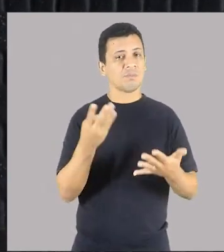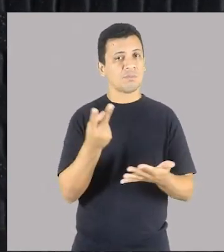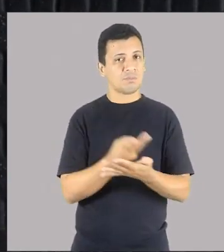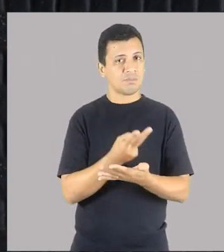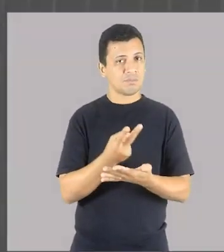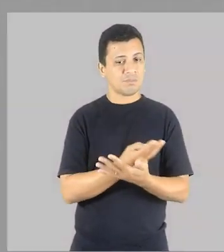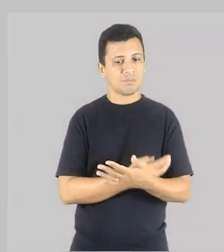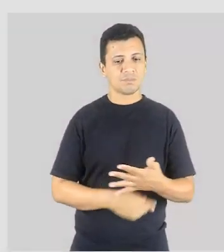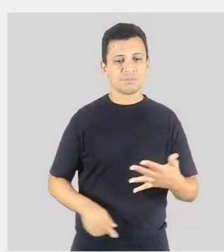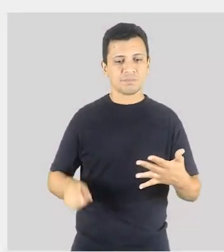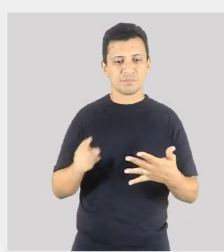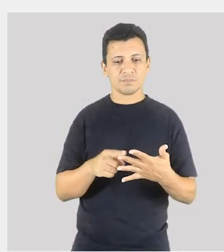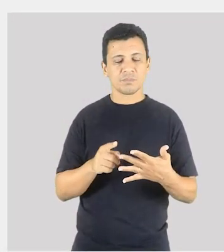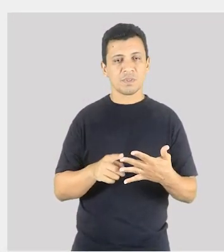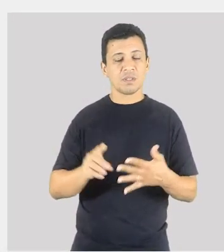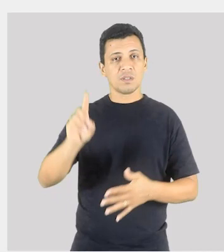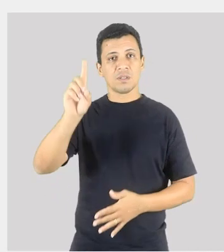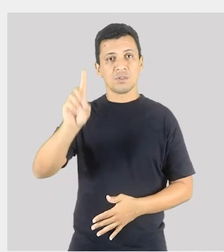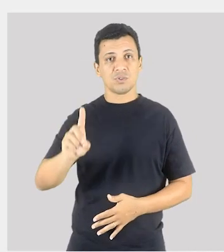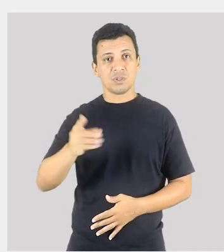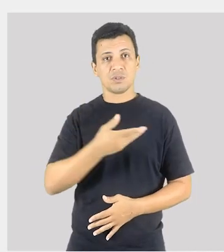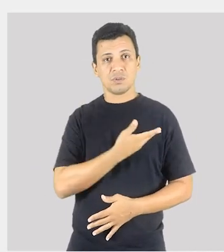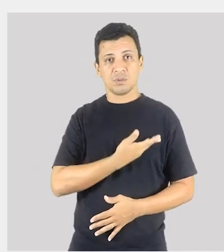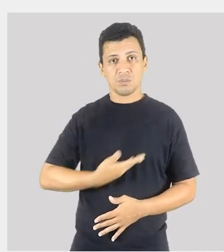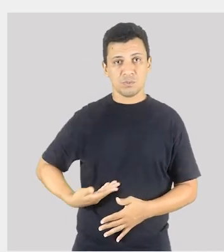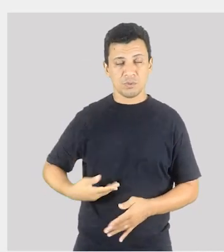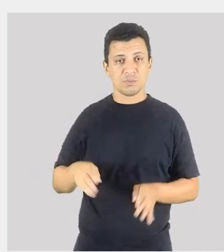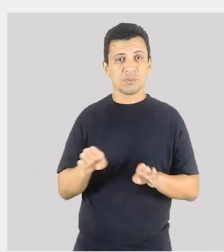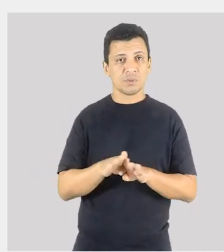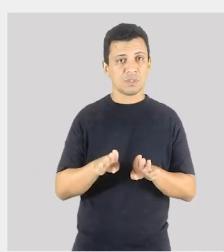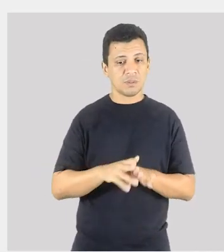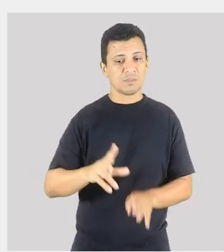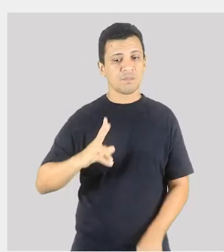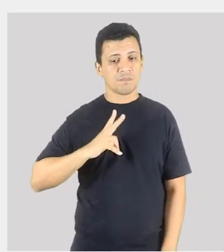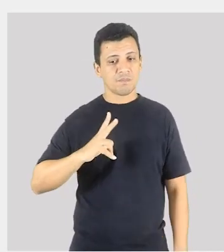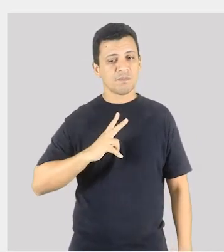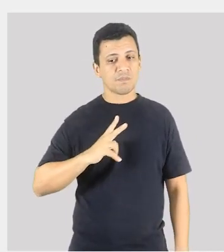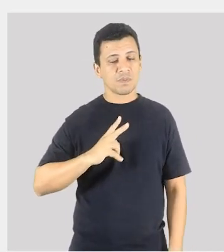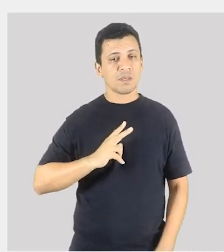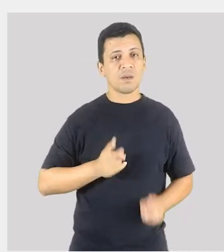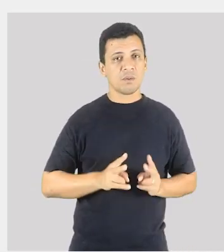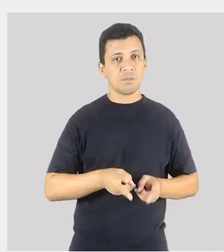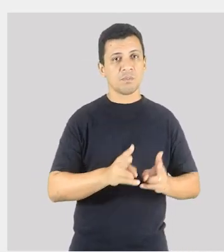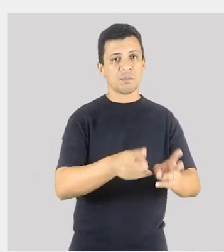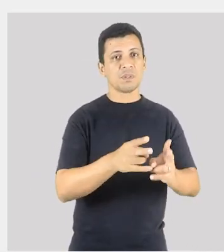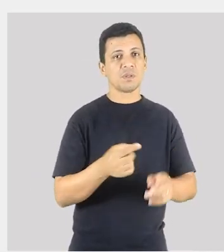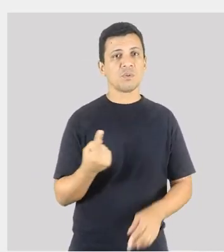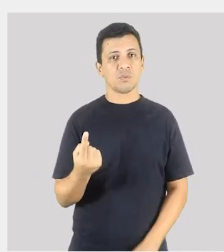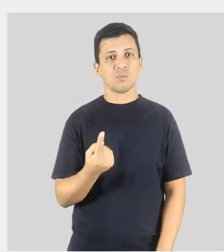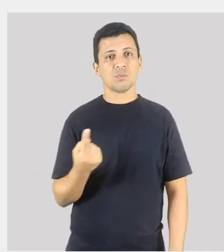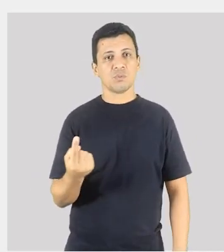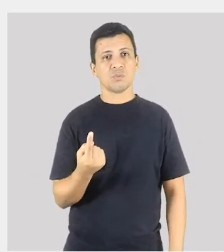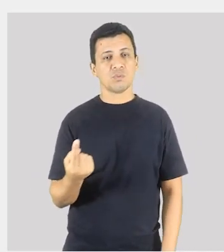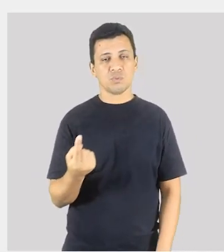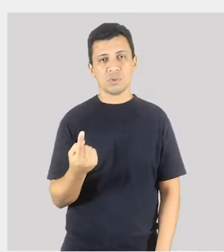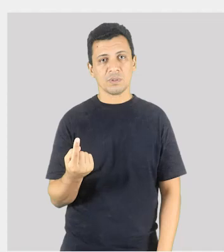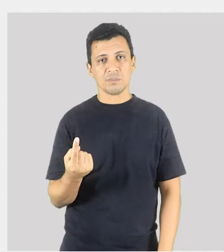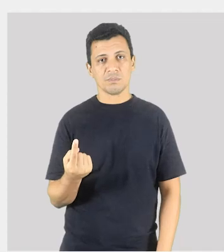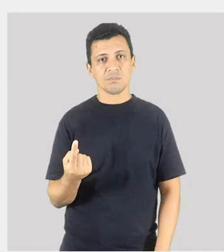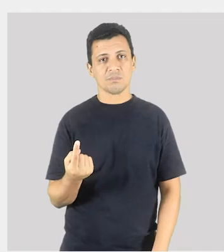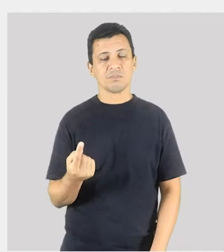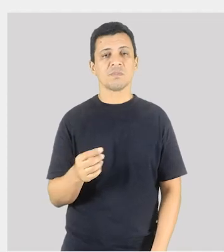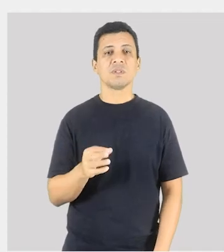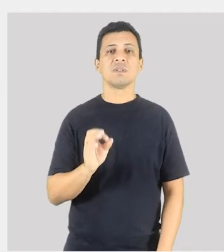início. Tanto no direito público como no direito privado, mantendo sempre sua única personalidade de direito